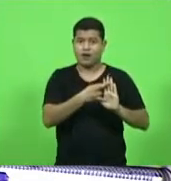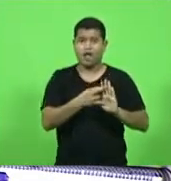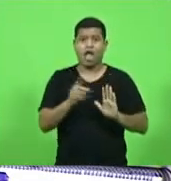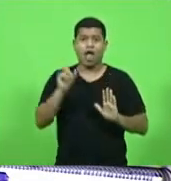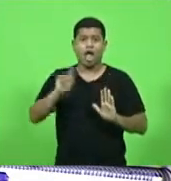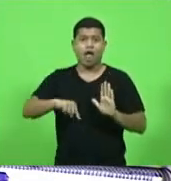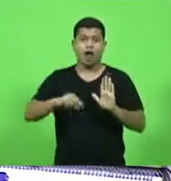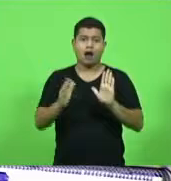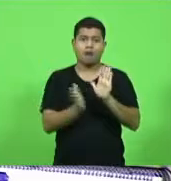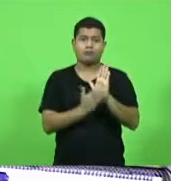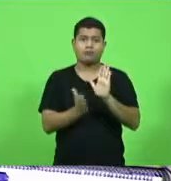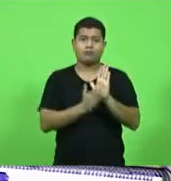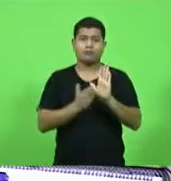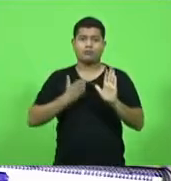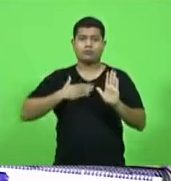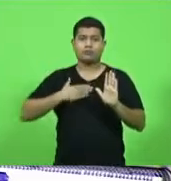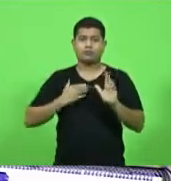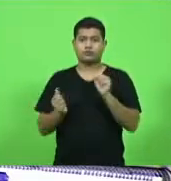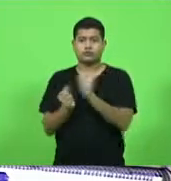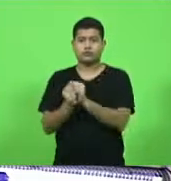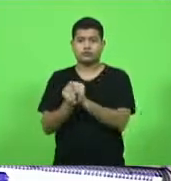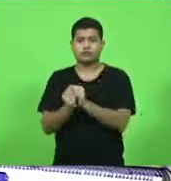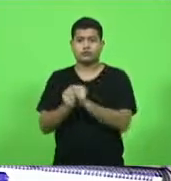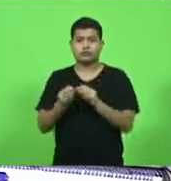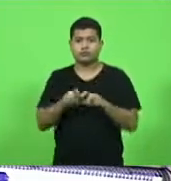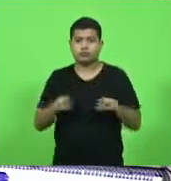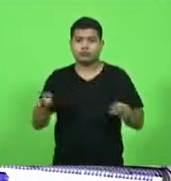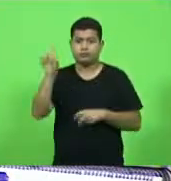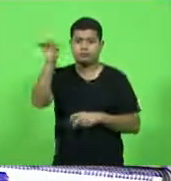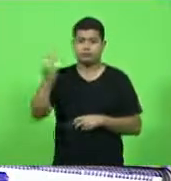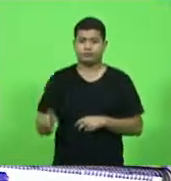proposta minha, juntamente com a mesa diretora.